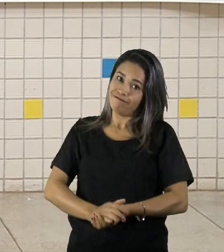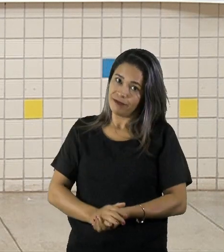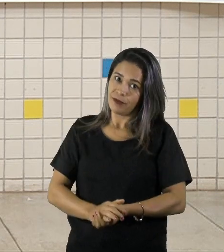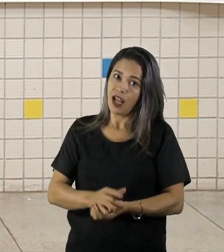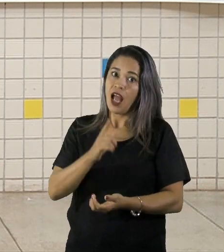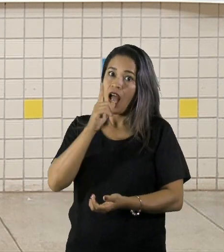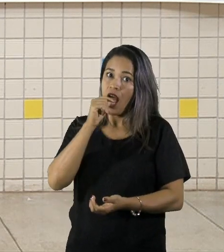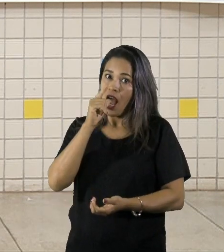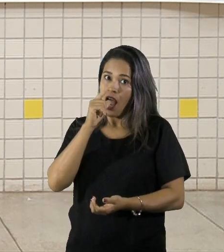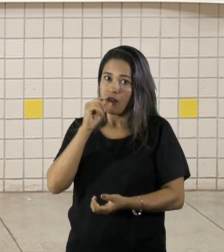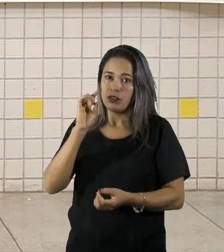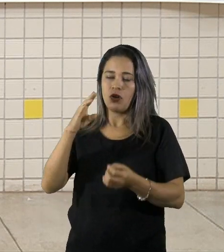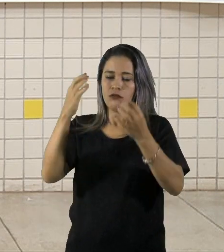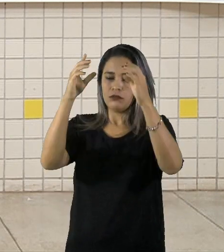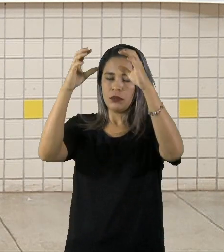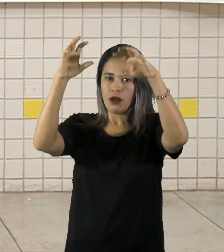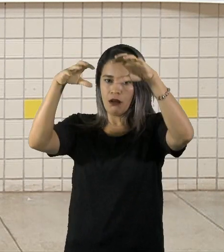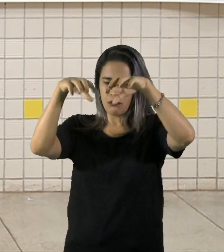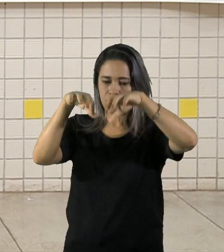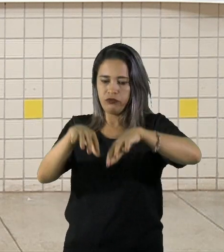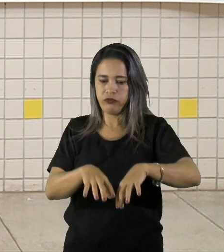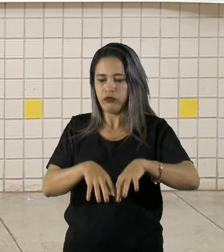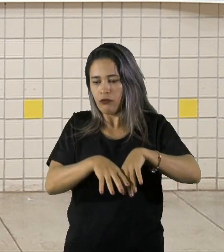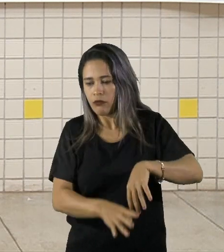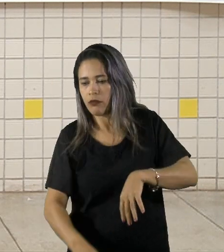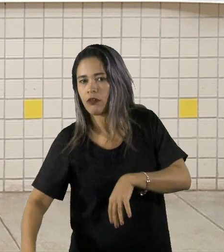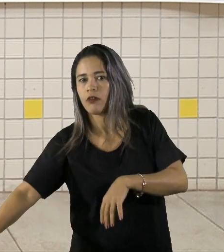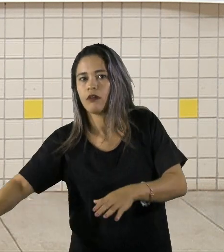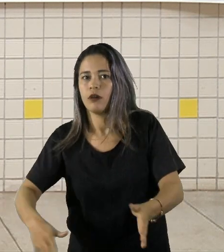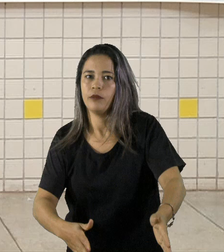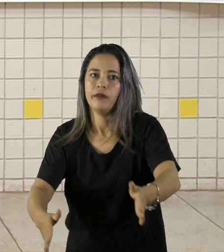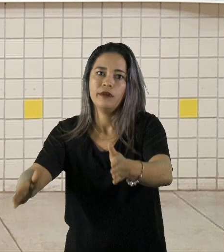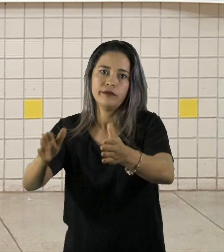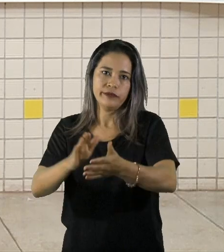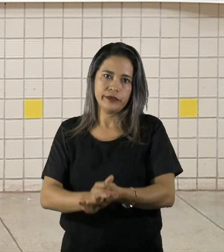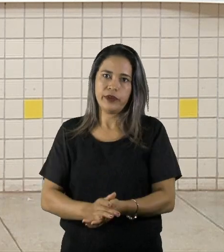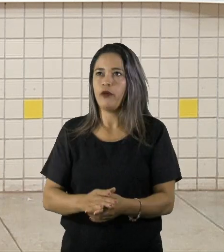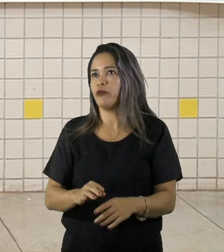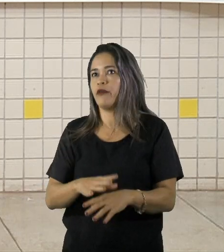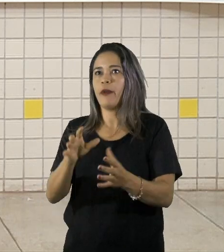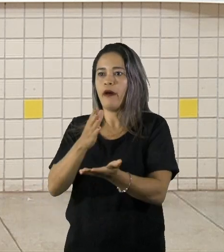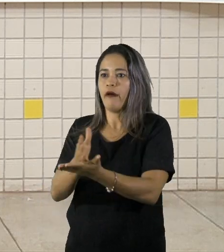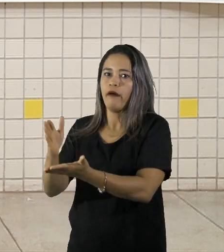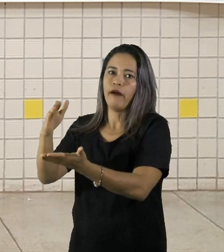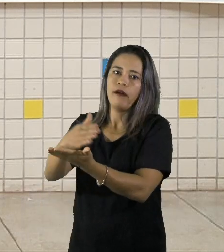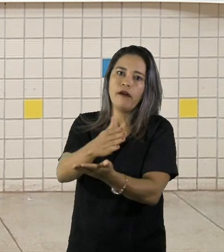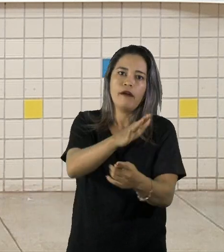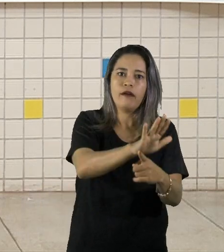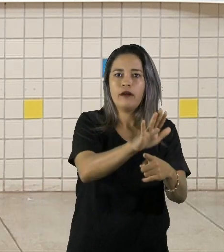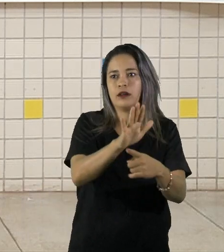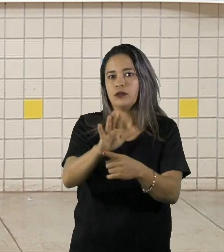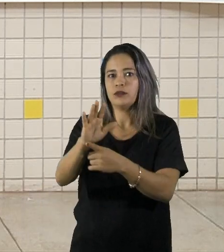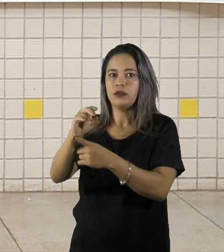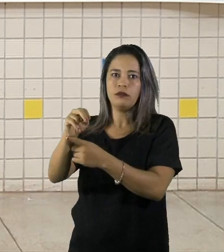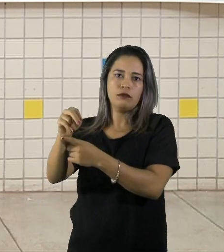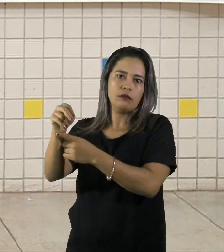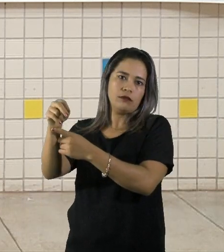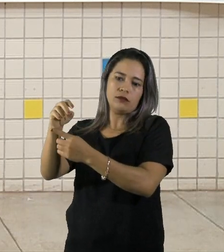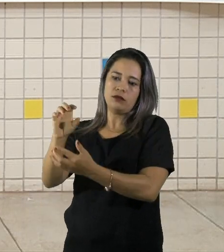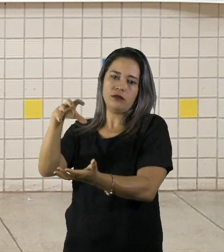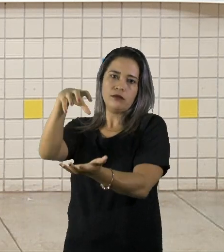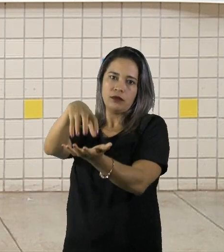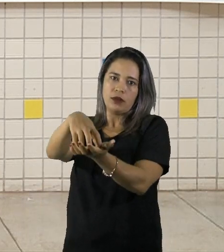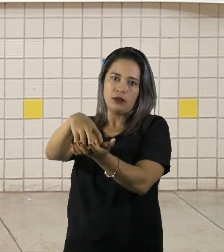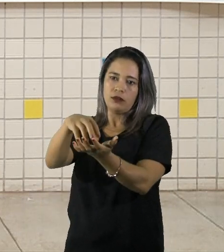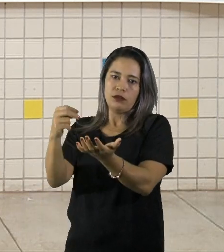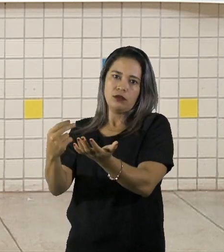vai voltar para o mar. E ela não vai ser mais distribuída para a região centro-oeste e para a região sudeste, que precisam dessa